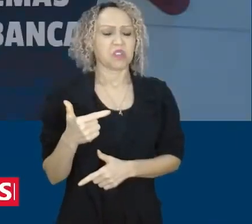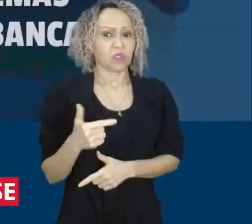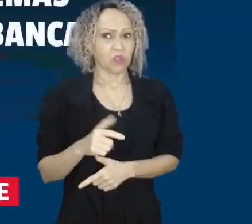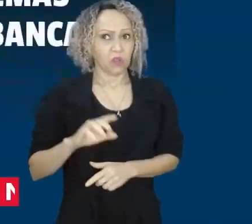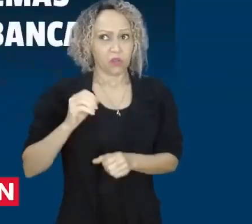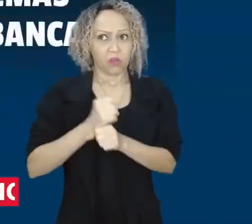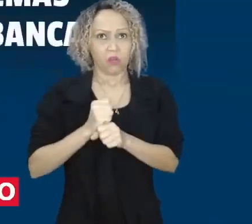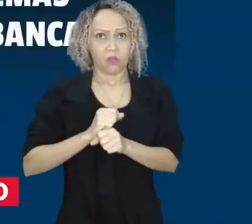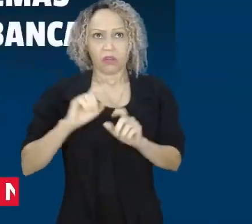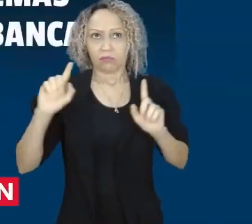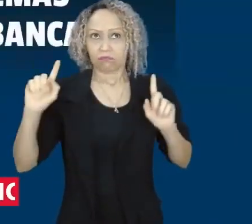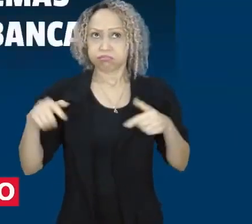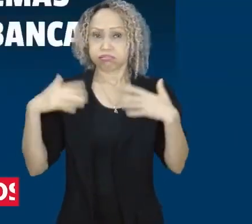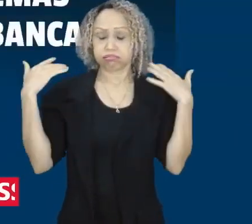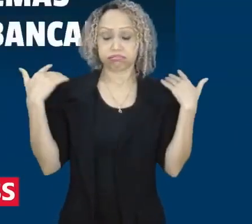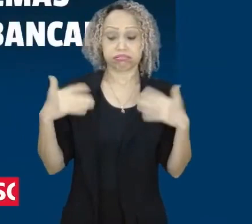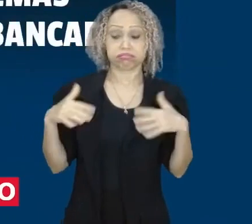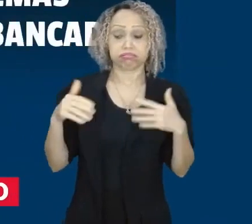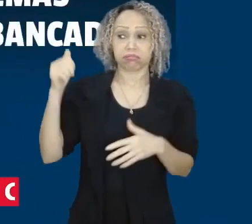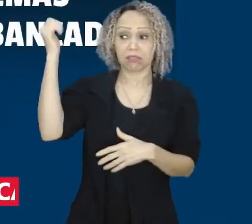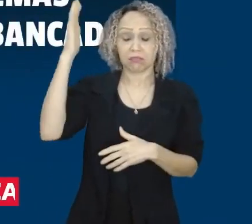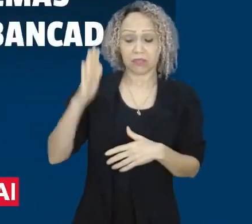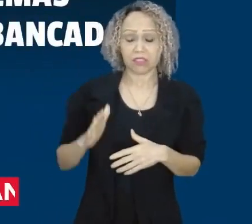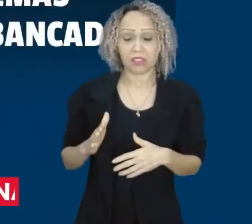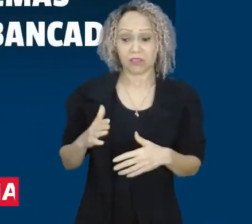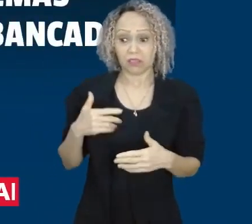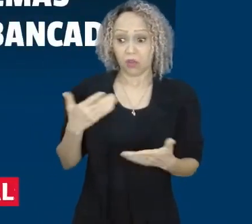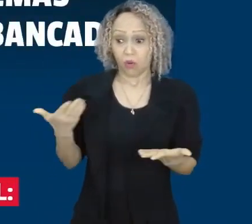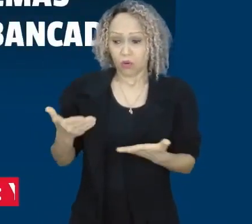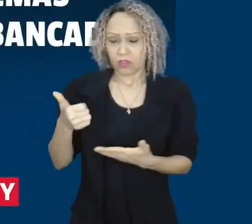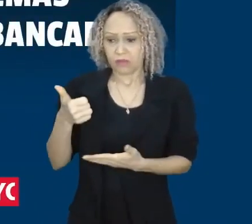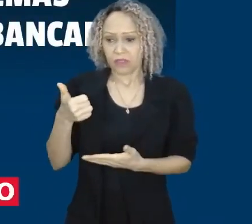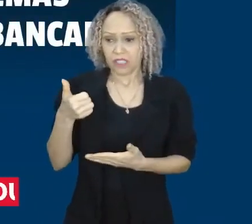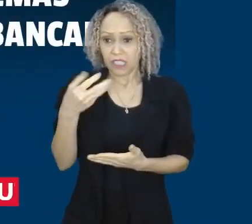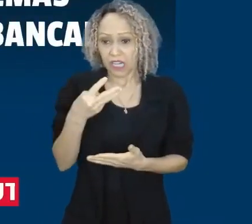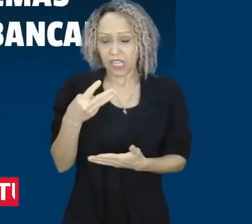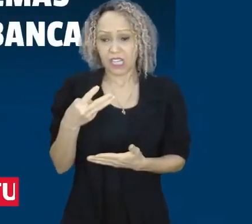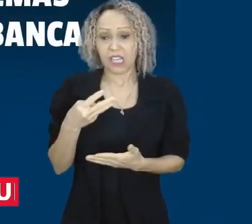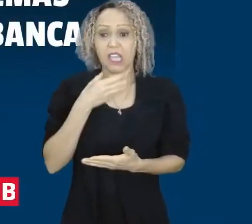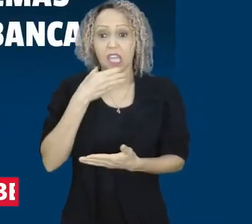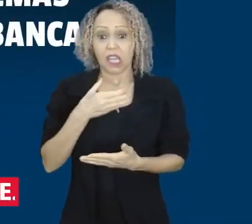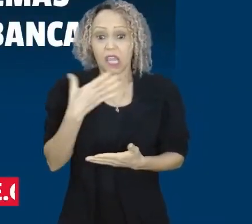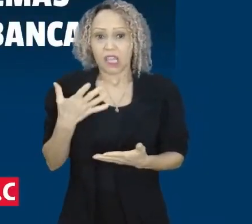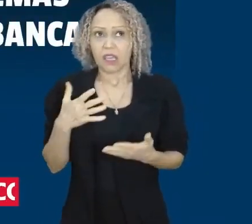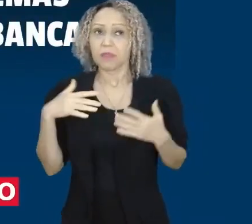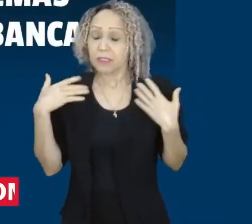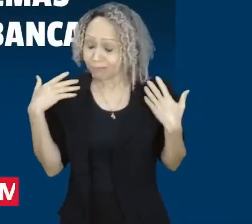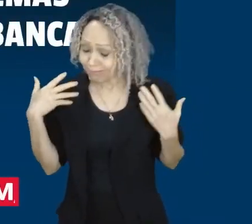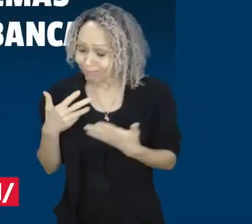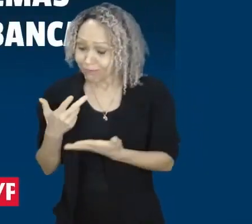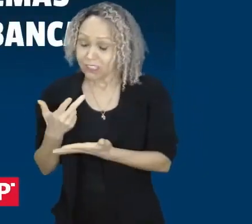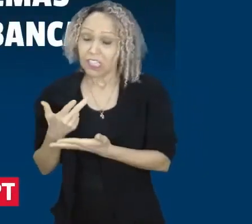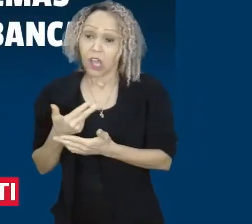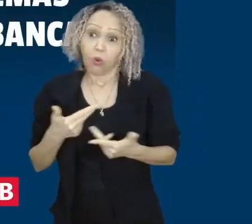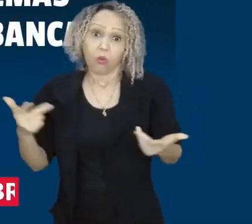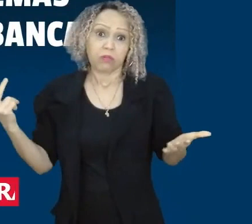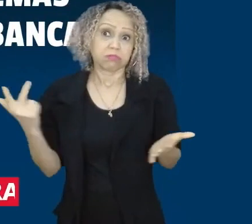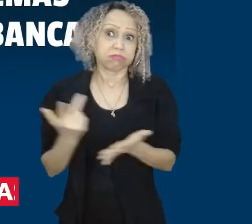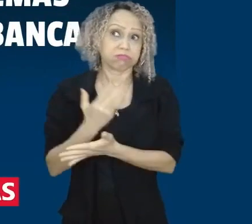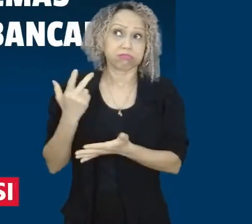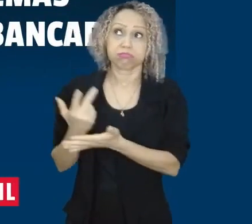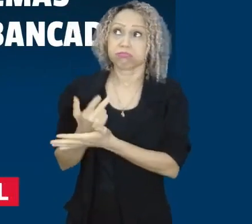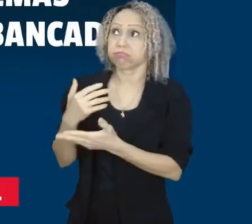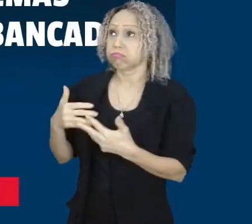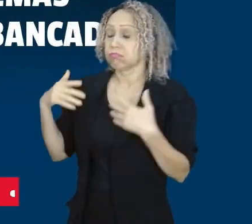dia 13 de dezembro e ainda tem coisa acontecendo. É o último ano desse desgoverno do Bolsonaro, eleições